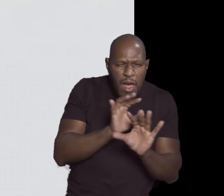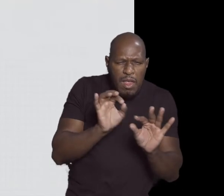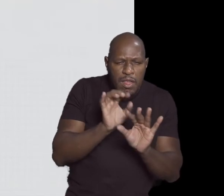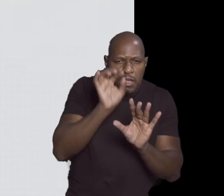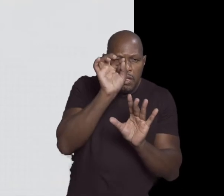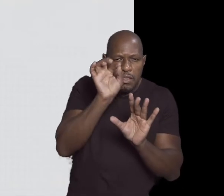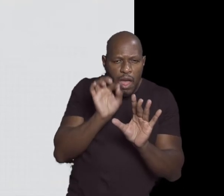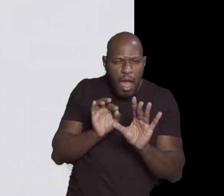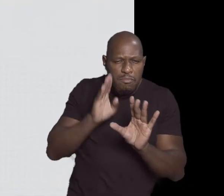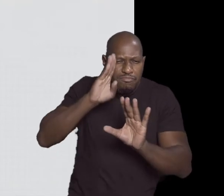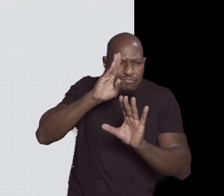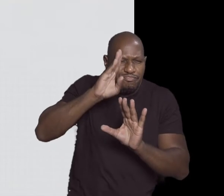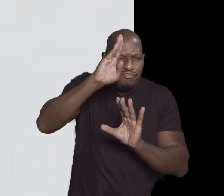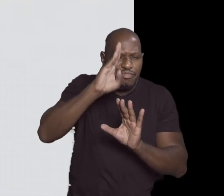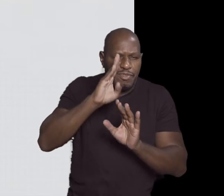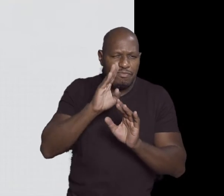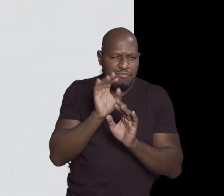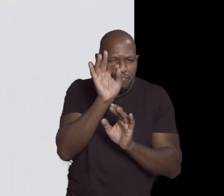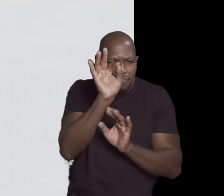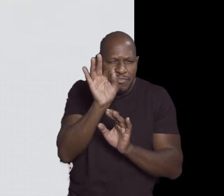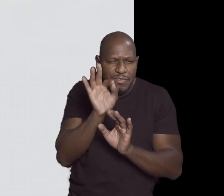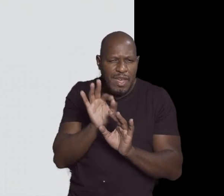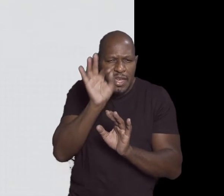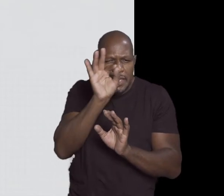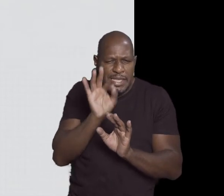os traços principais,